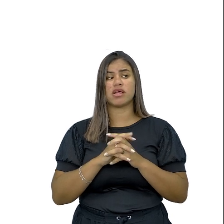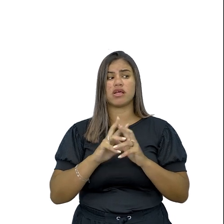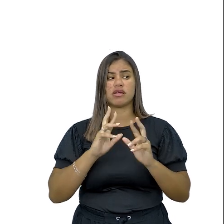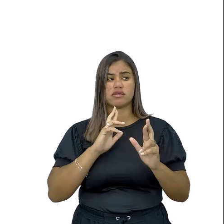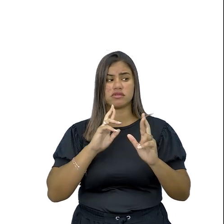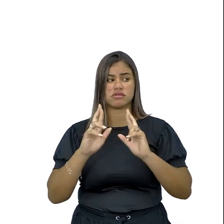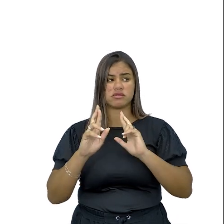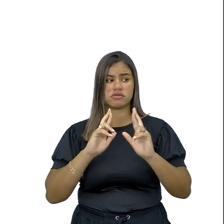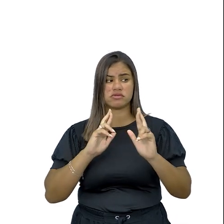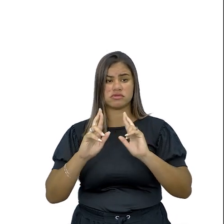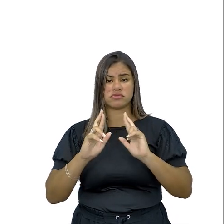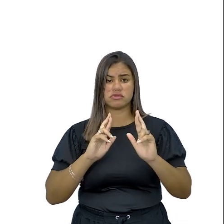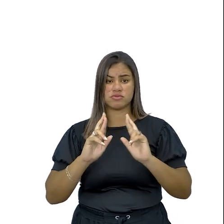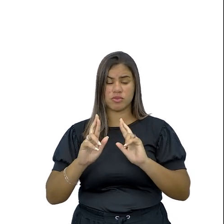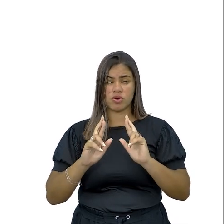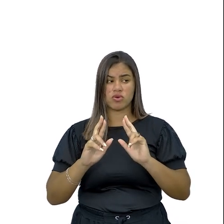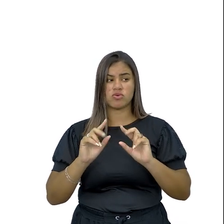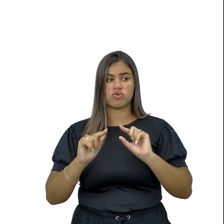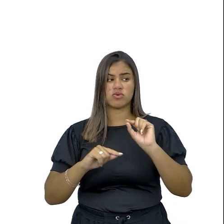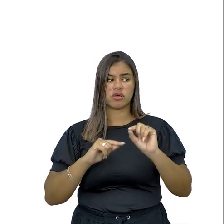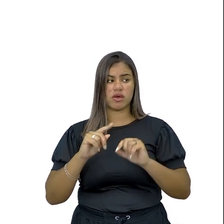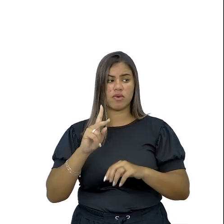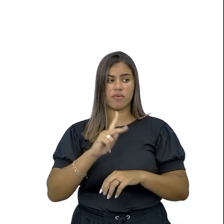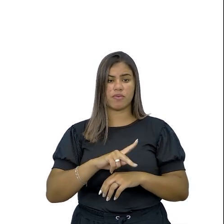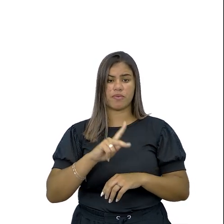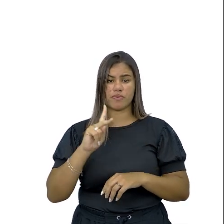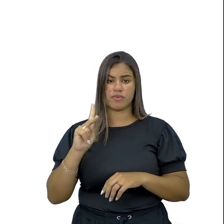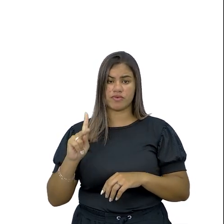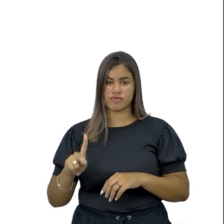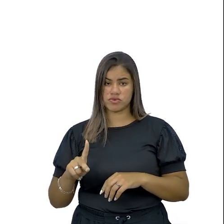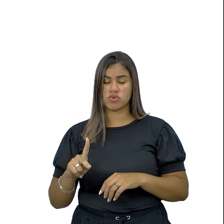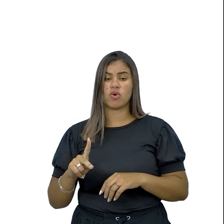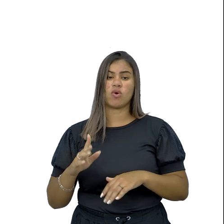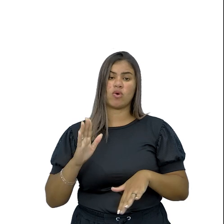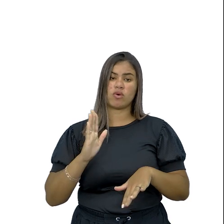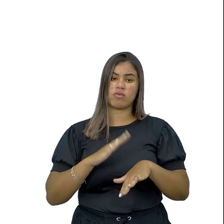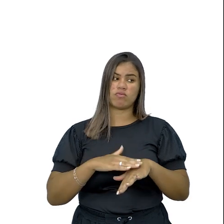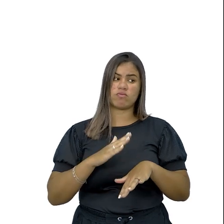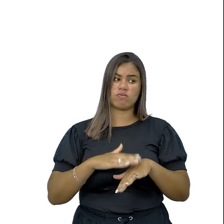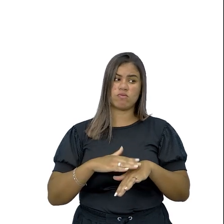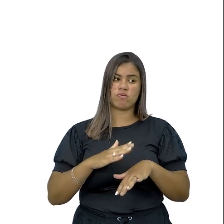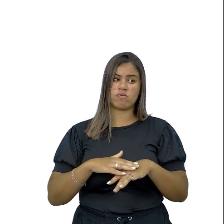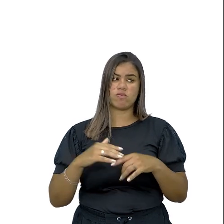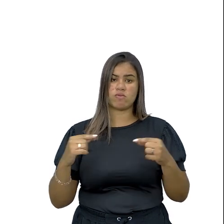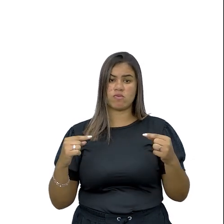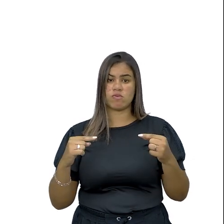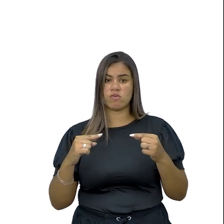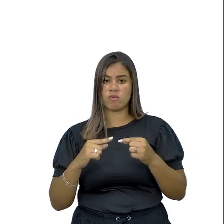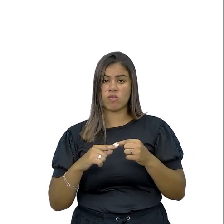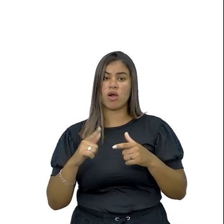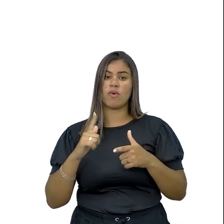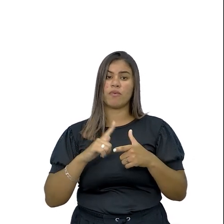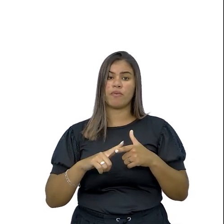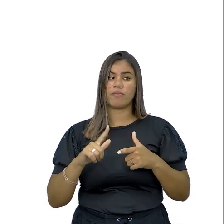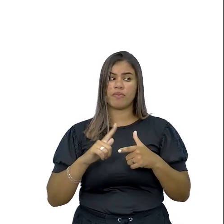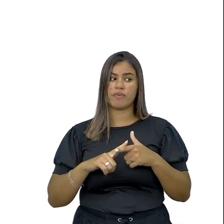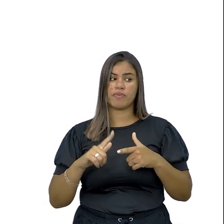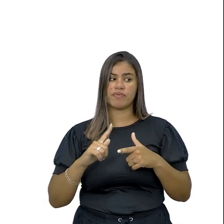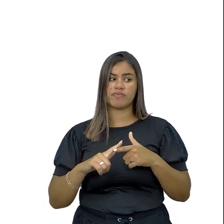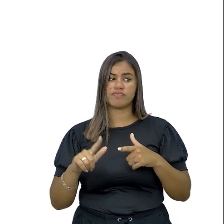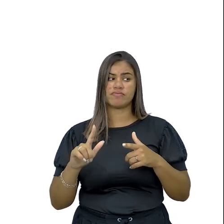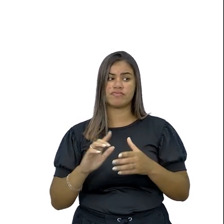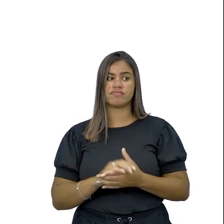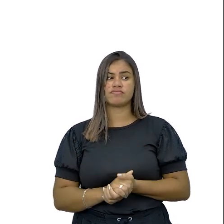trabalhada, o professor dê a chance dos estudantes realizarem previsões sobre o problema oferecido. Após